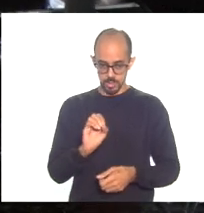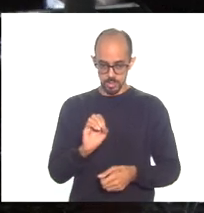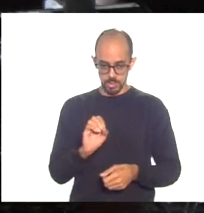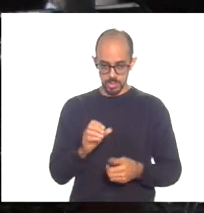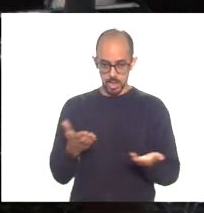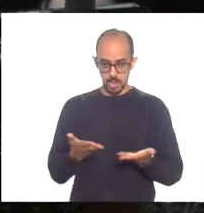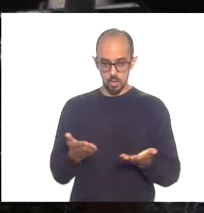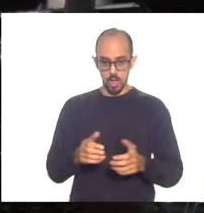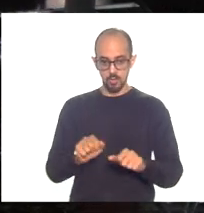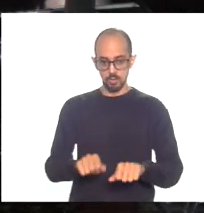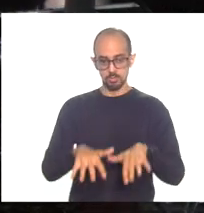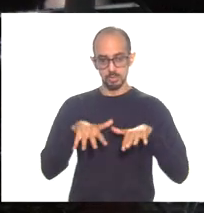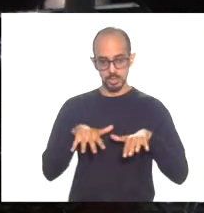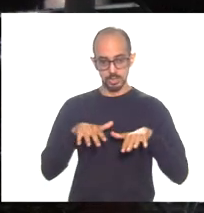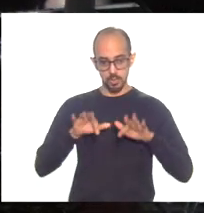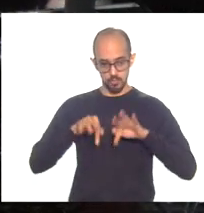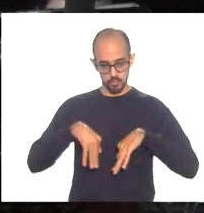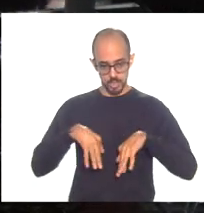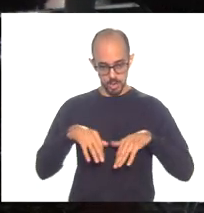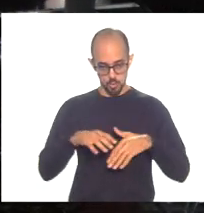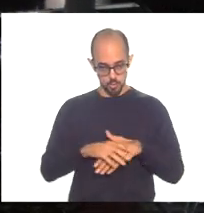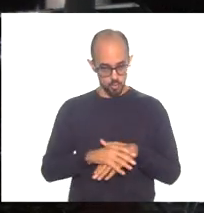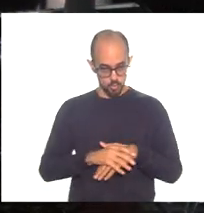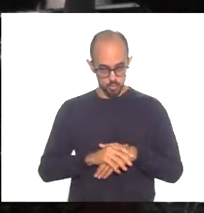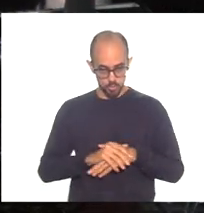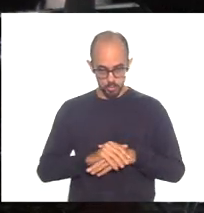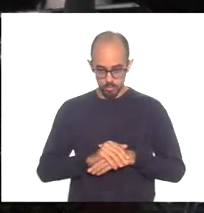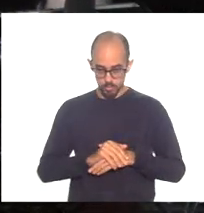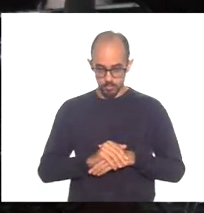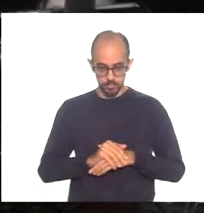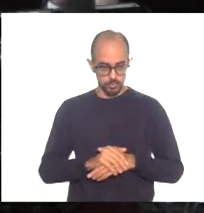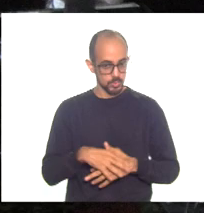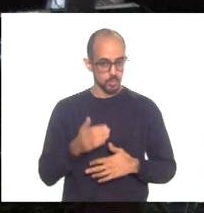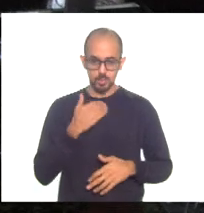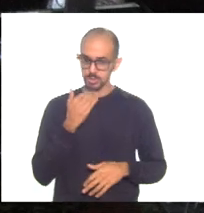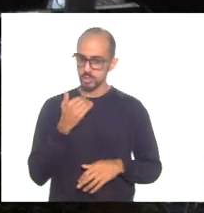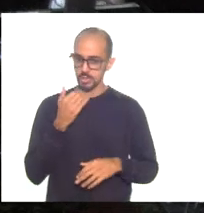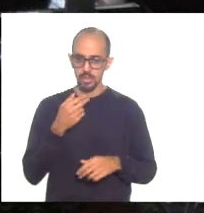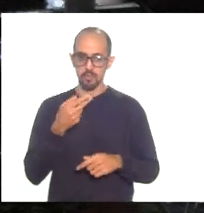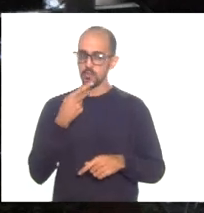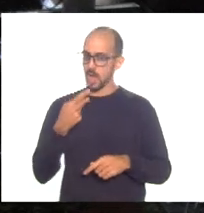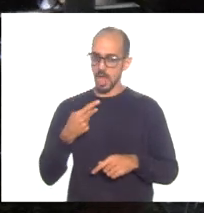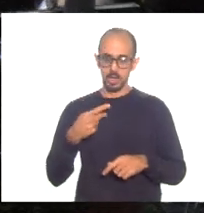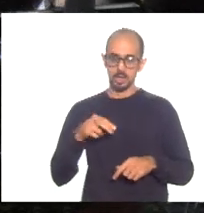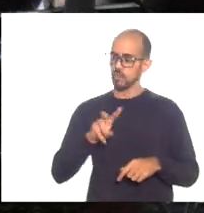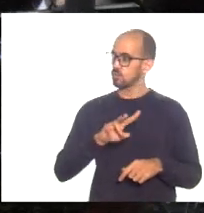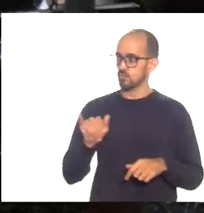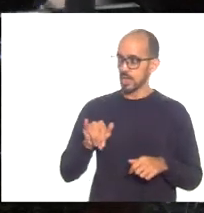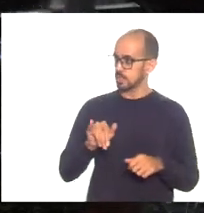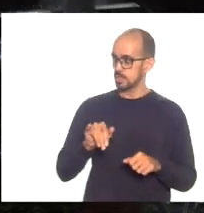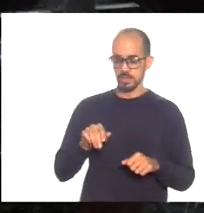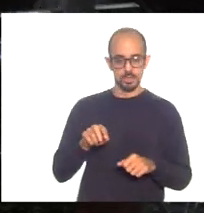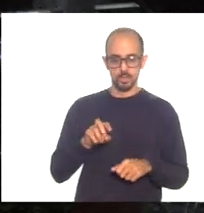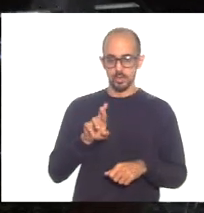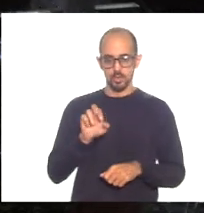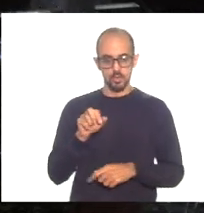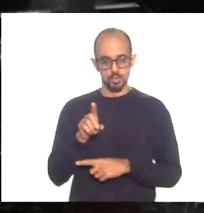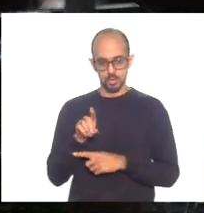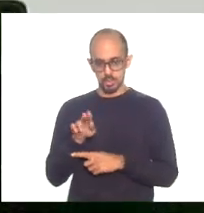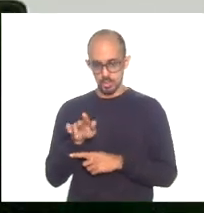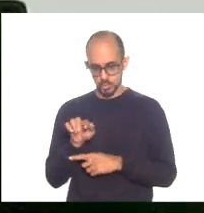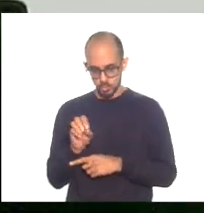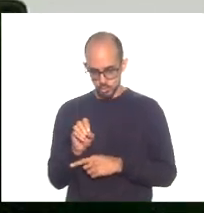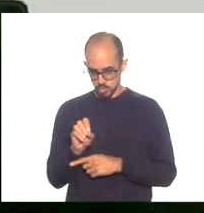expediente final. E o Luiz Paulo quer falar, não vai ter, como o deputado Rodrigo não vai ter. Eu não